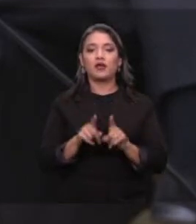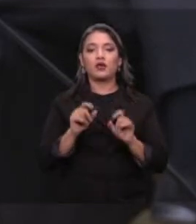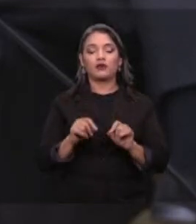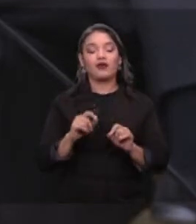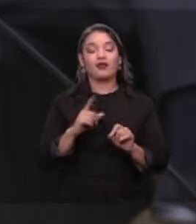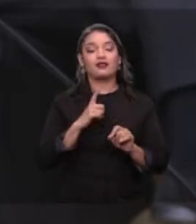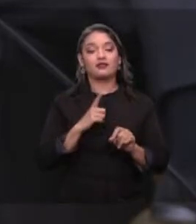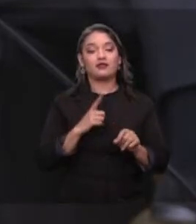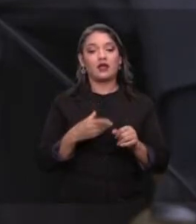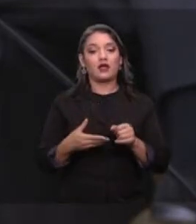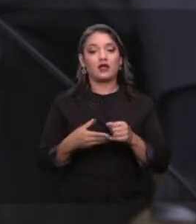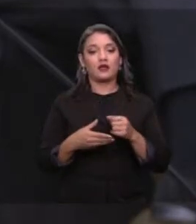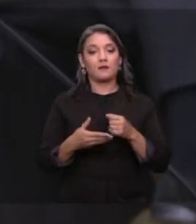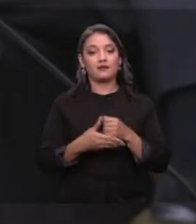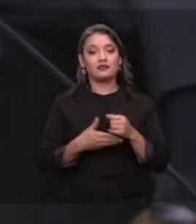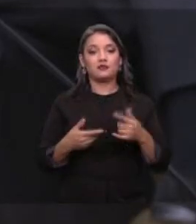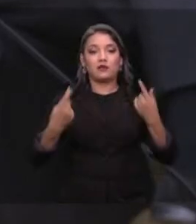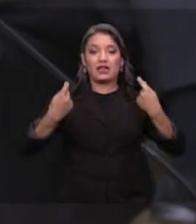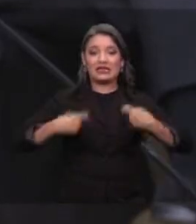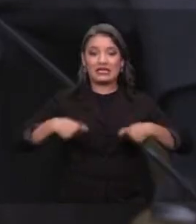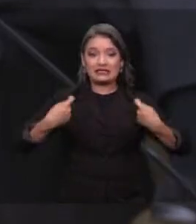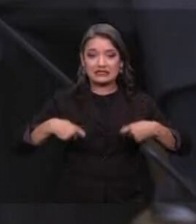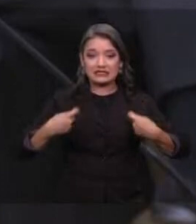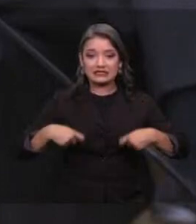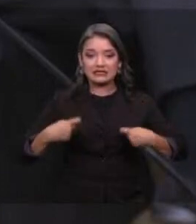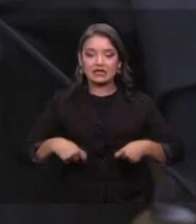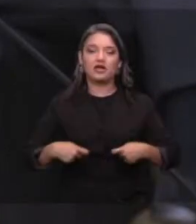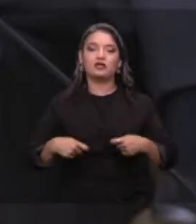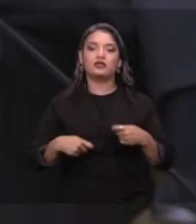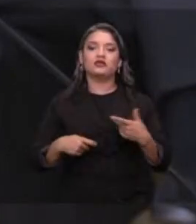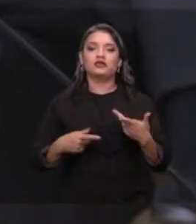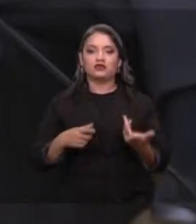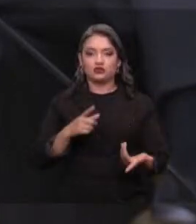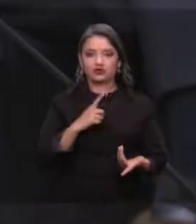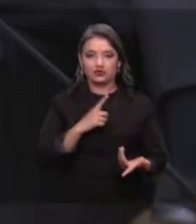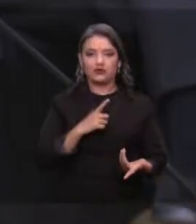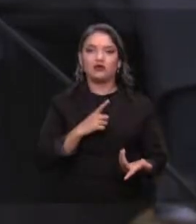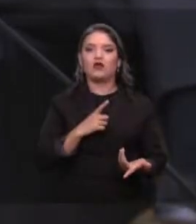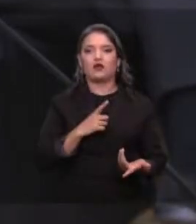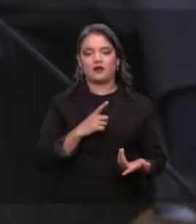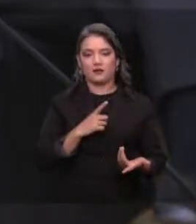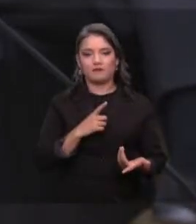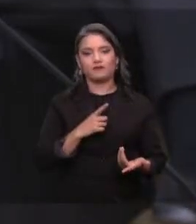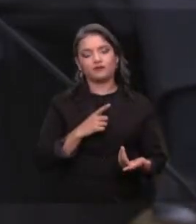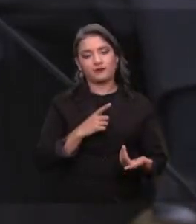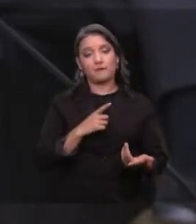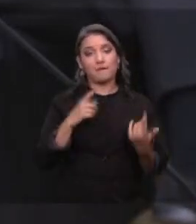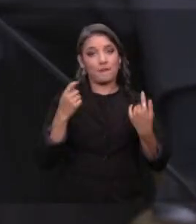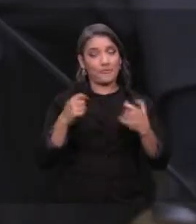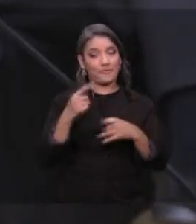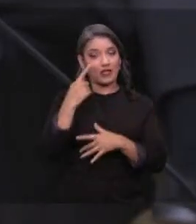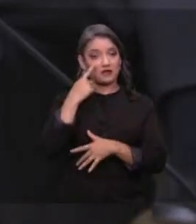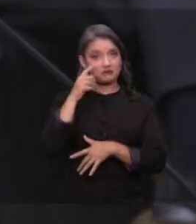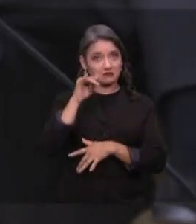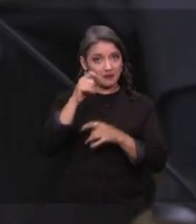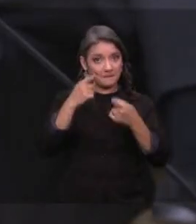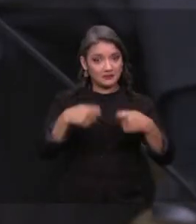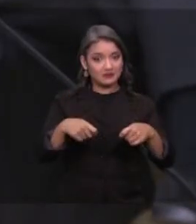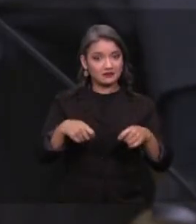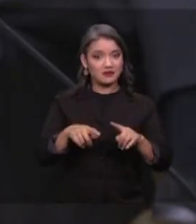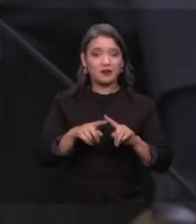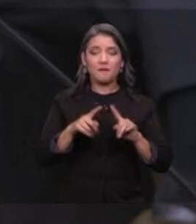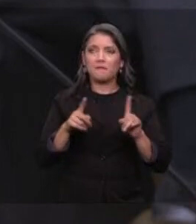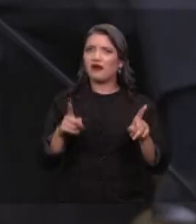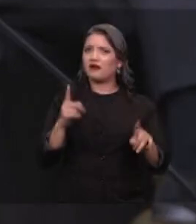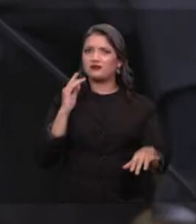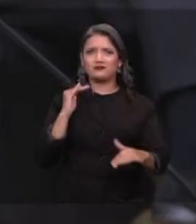da necessidade, ou seja, o princípio da proporcionalidade visto sob o aspecto da necessidade não é